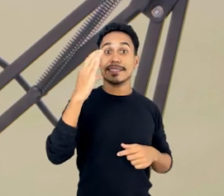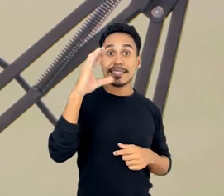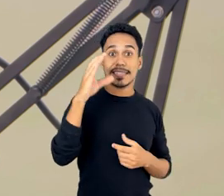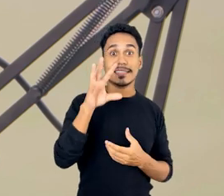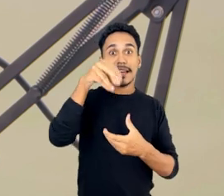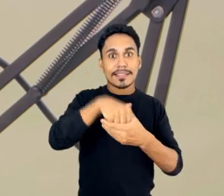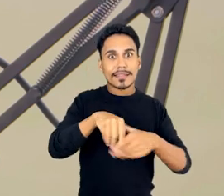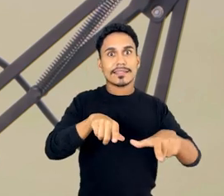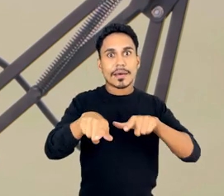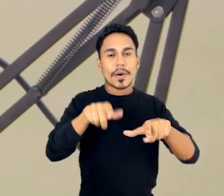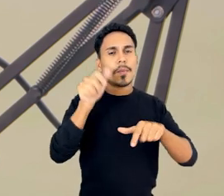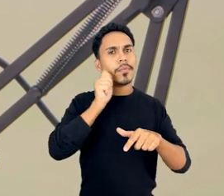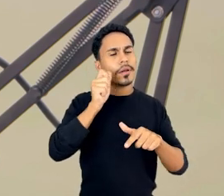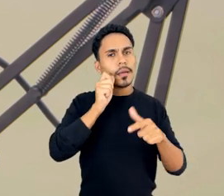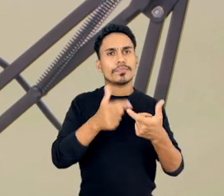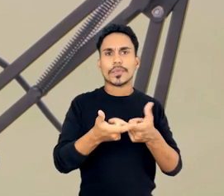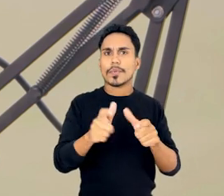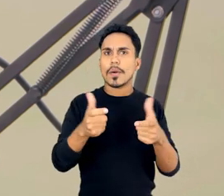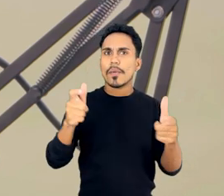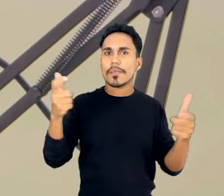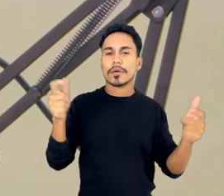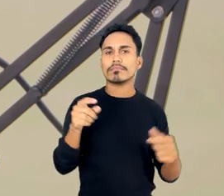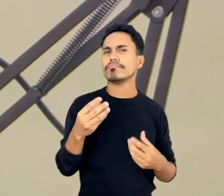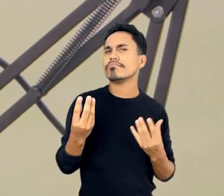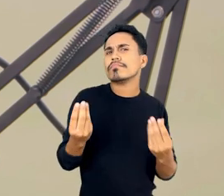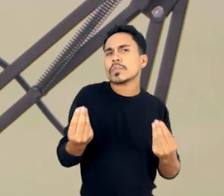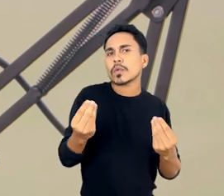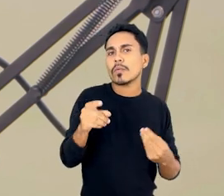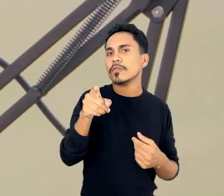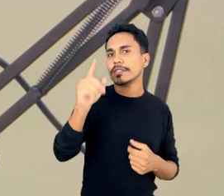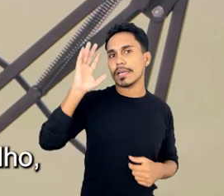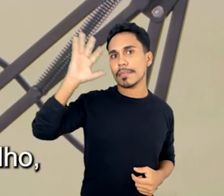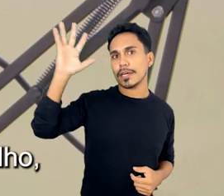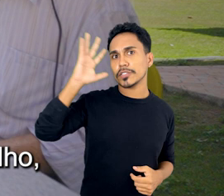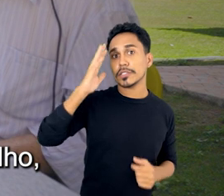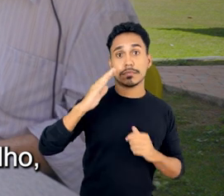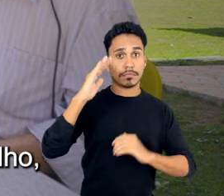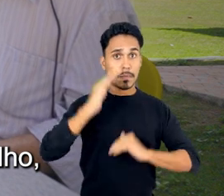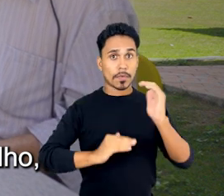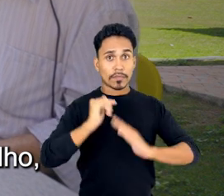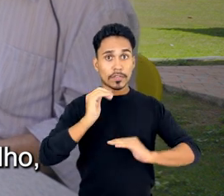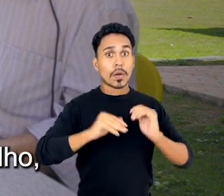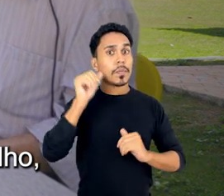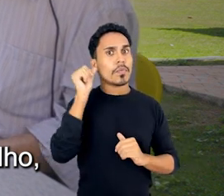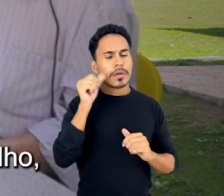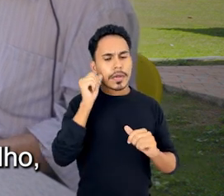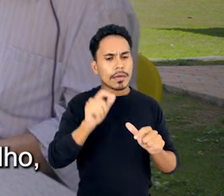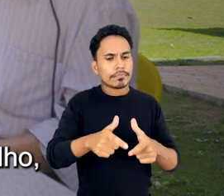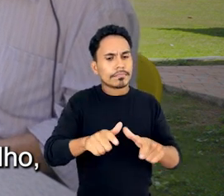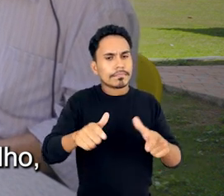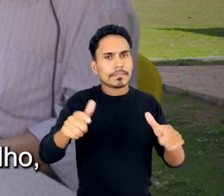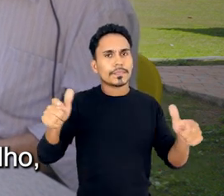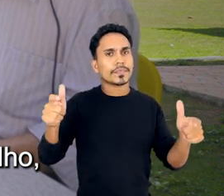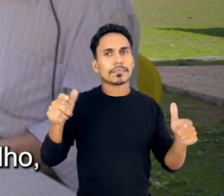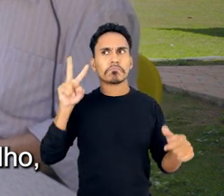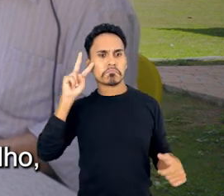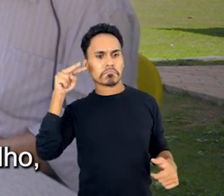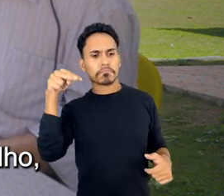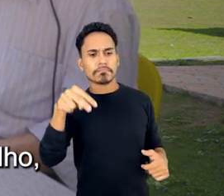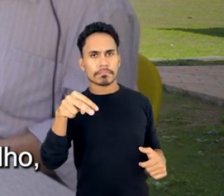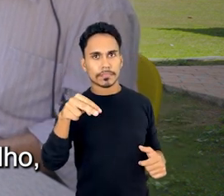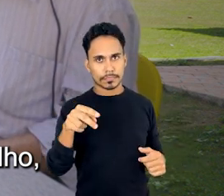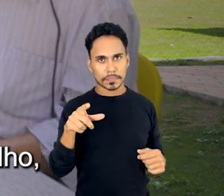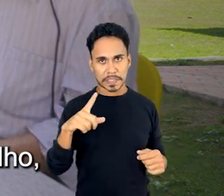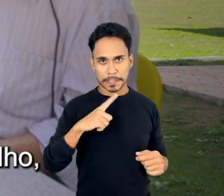ã como se ouver hoje esse cenário e de formação de profissionais mulheres e e como o